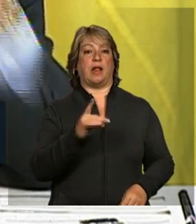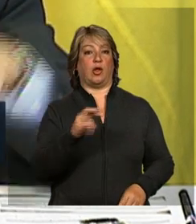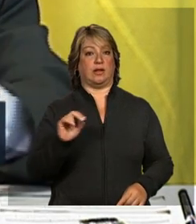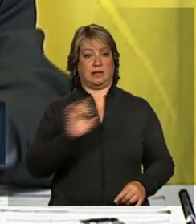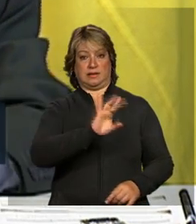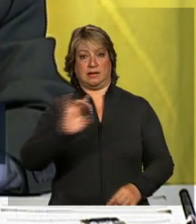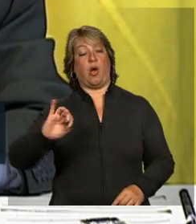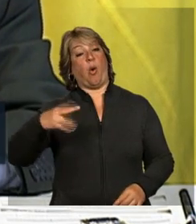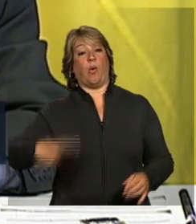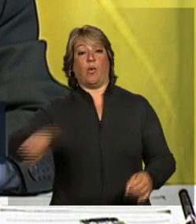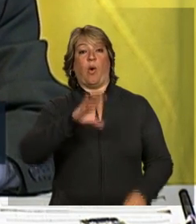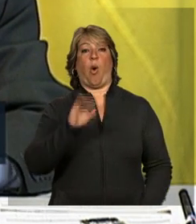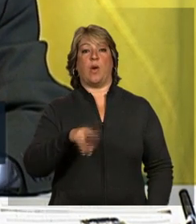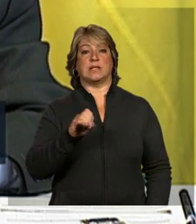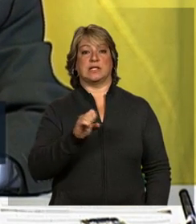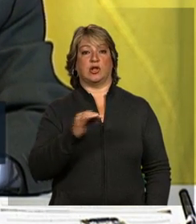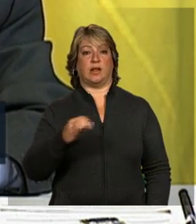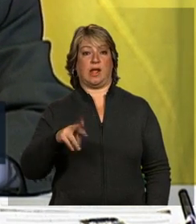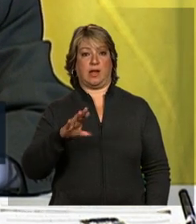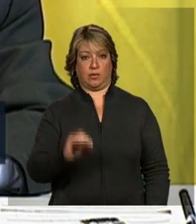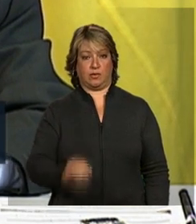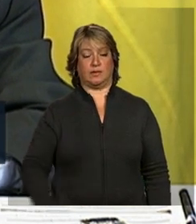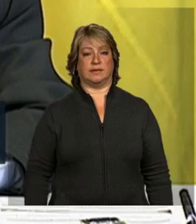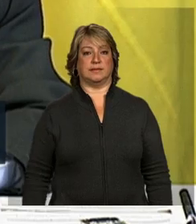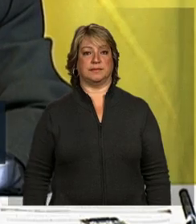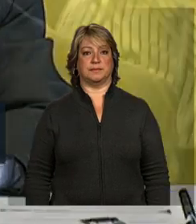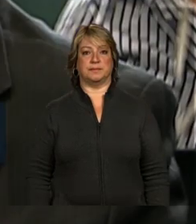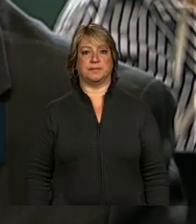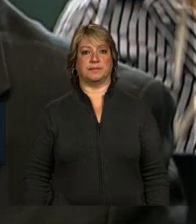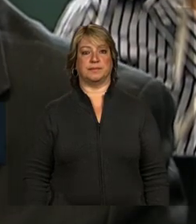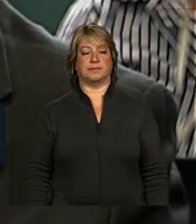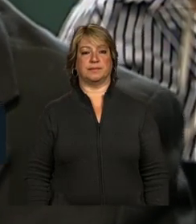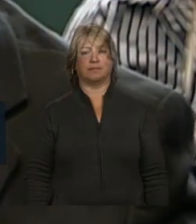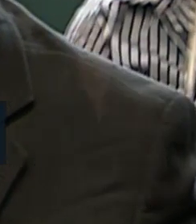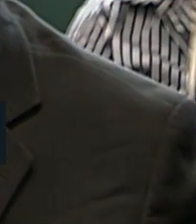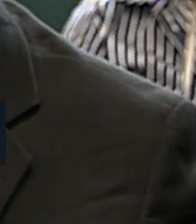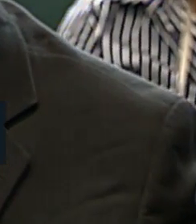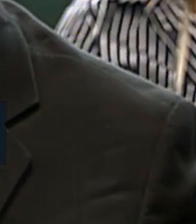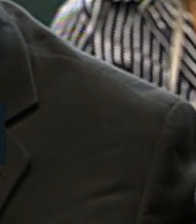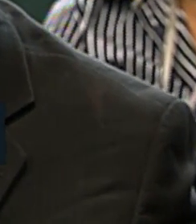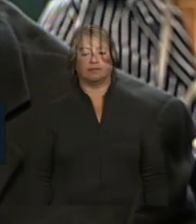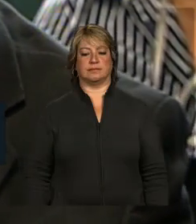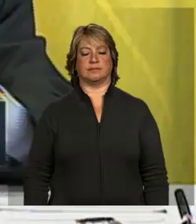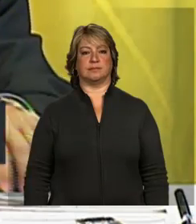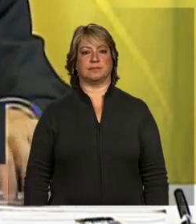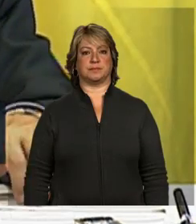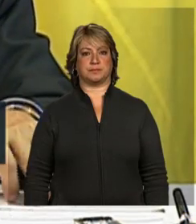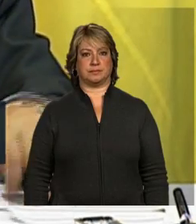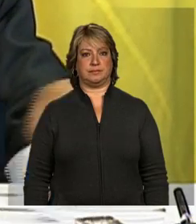aos concessionários de concessões a maior da história do país como um todo ou só da maior de logística Vamos lá